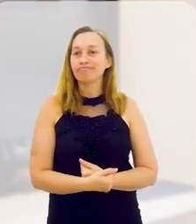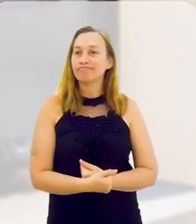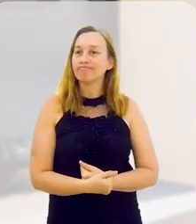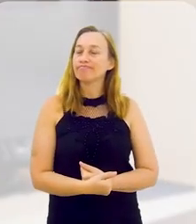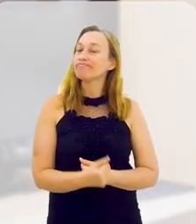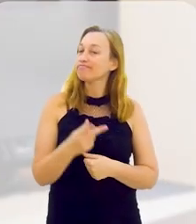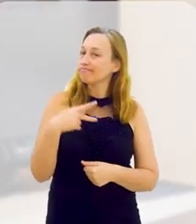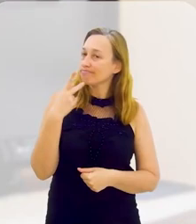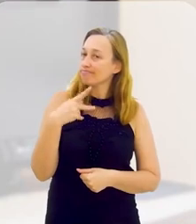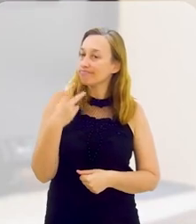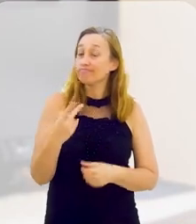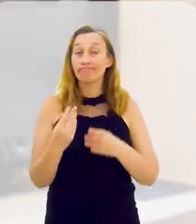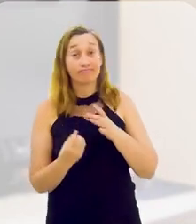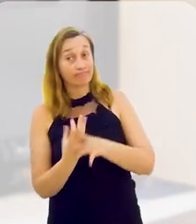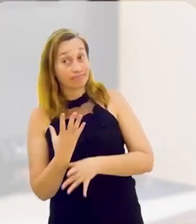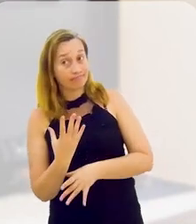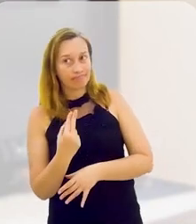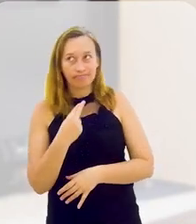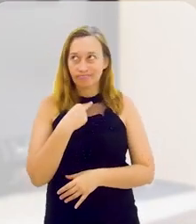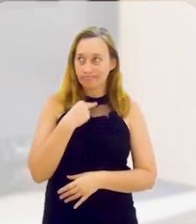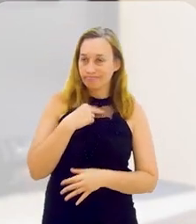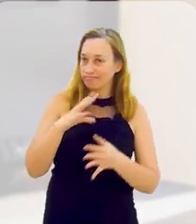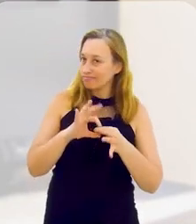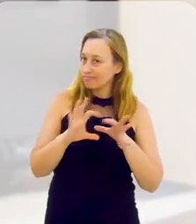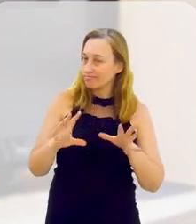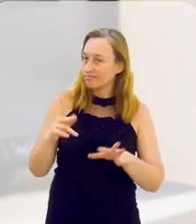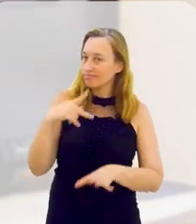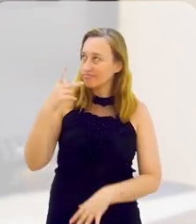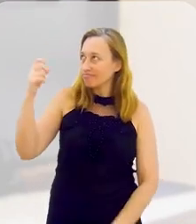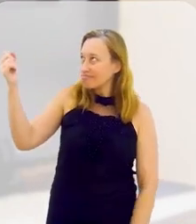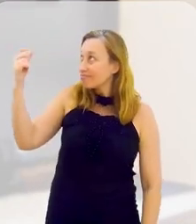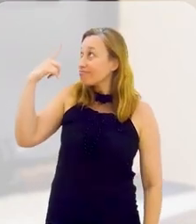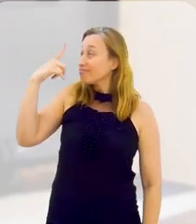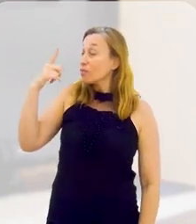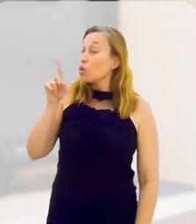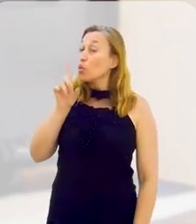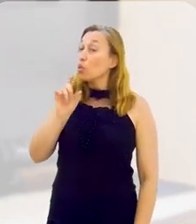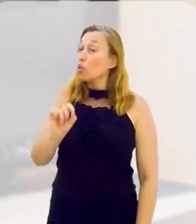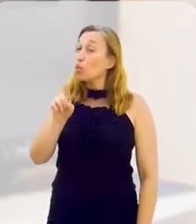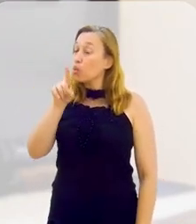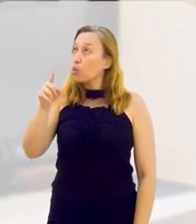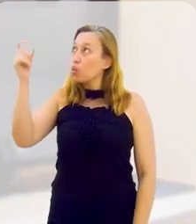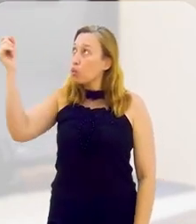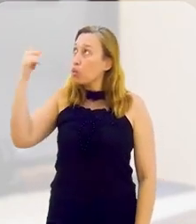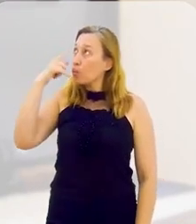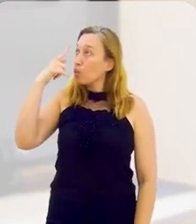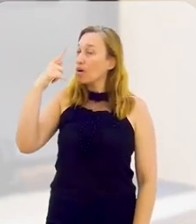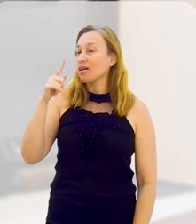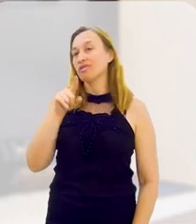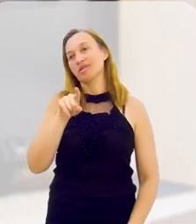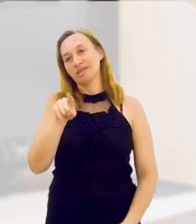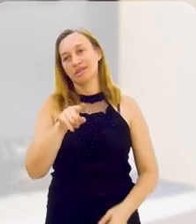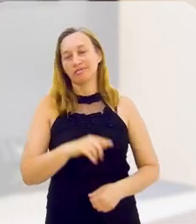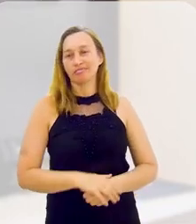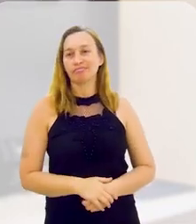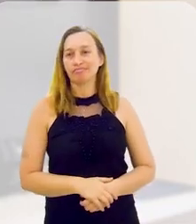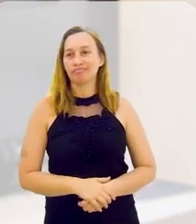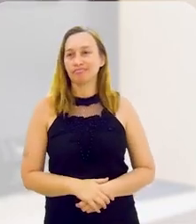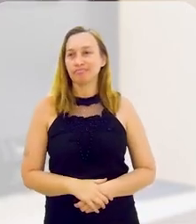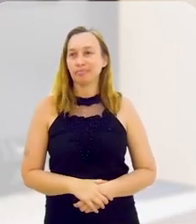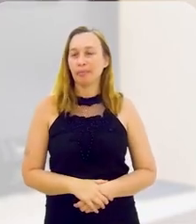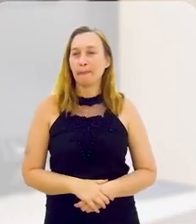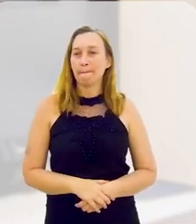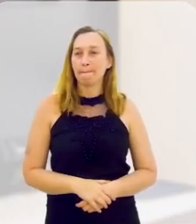Maravilhoso, maravilhoso. E aí, falando em criatividade, a gente não pode deixar de falar em inspiração. O que inspira você?